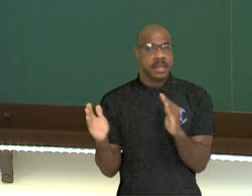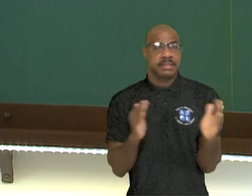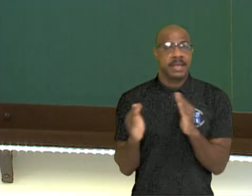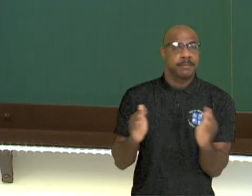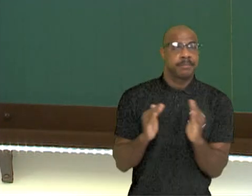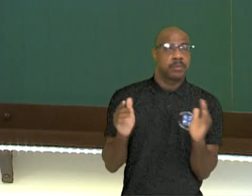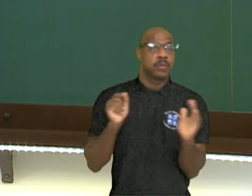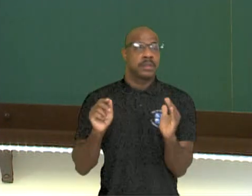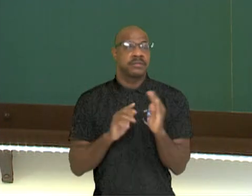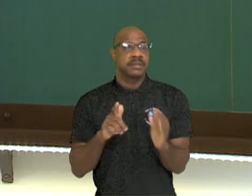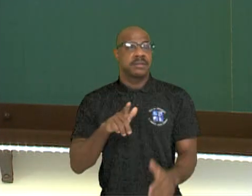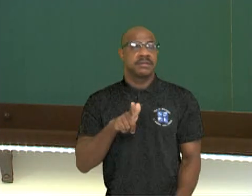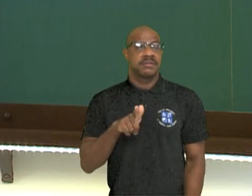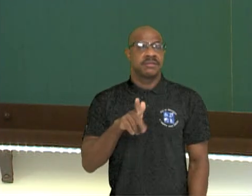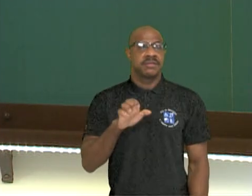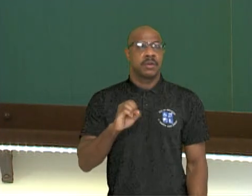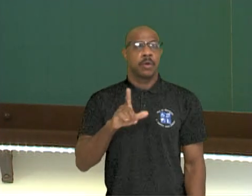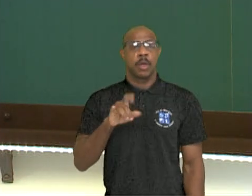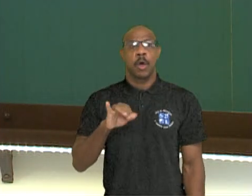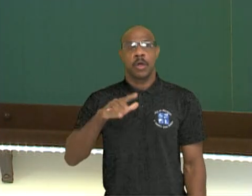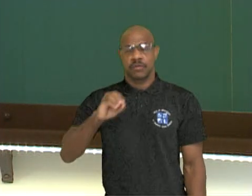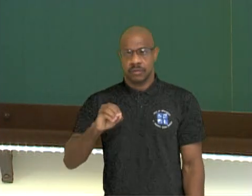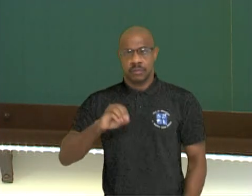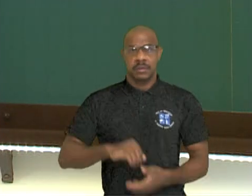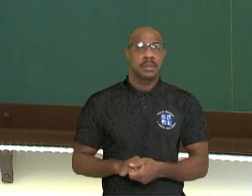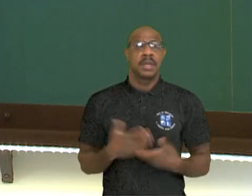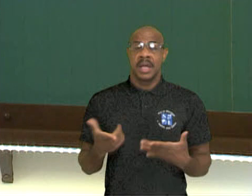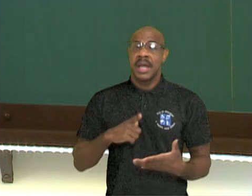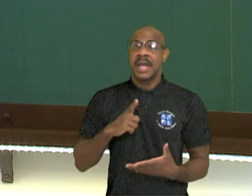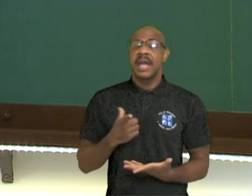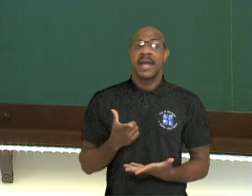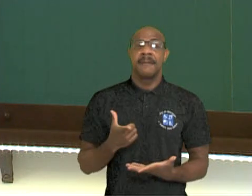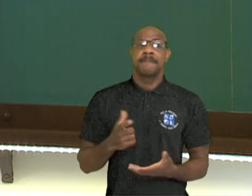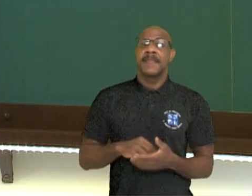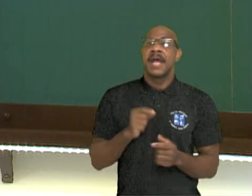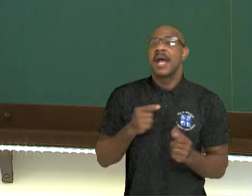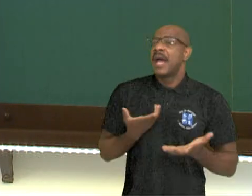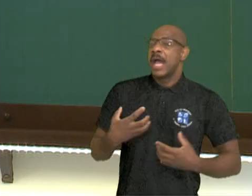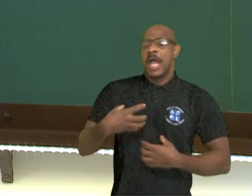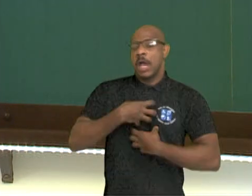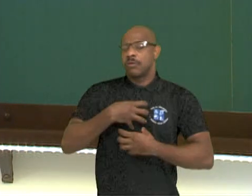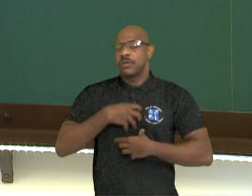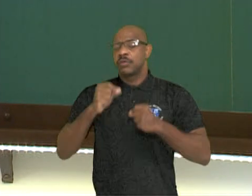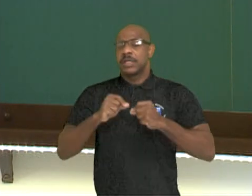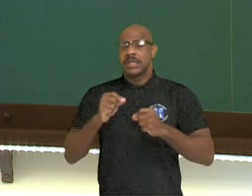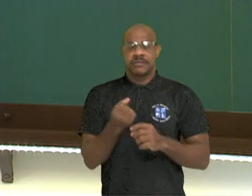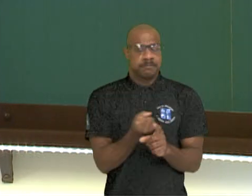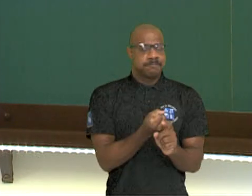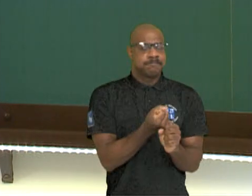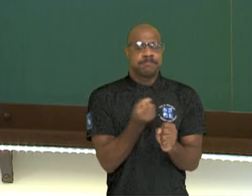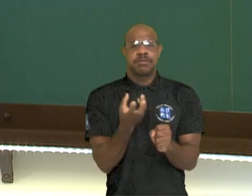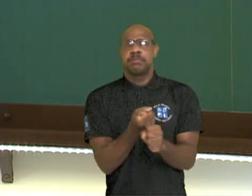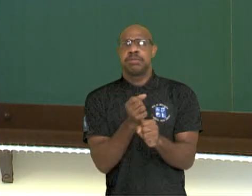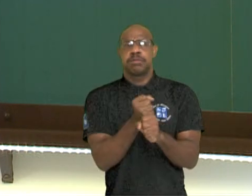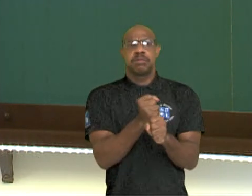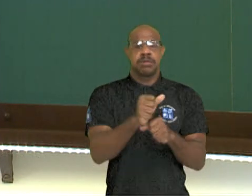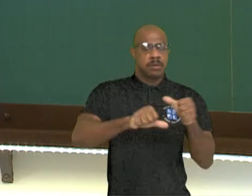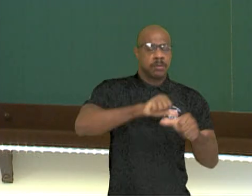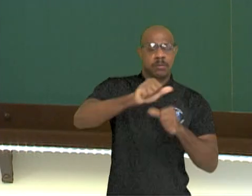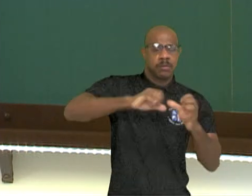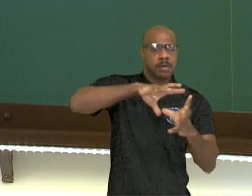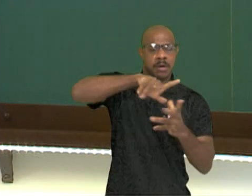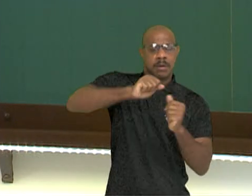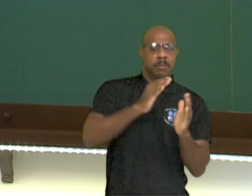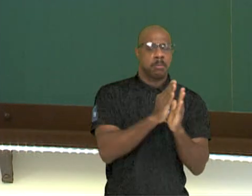geológico, né? Tempo geológico é a forma de contar o tempo das mudanças do planeta Terra. Então,